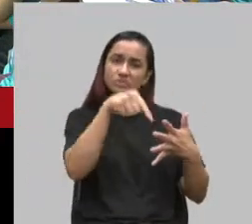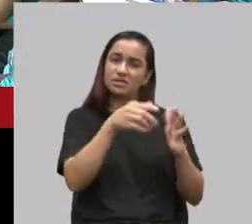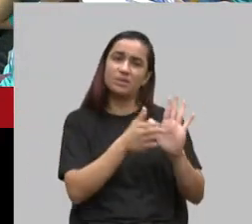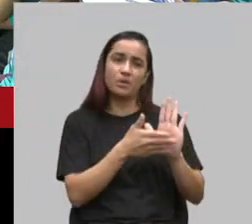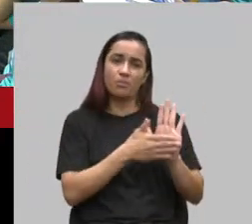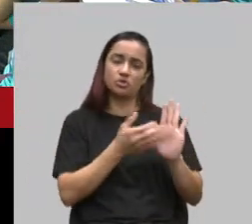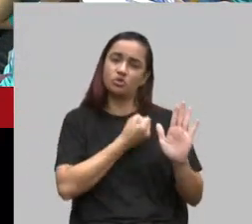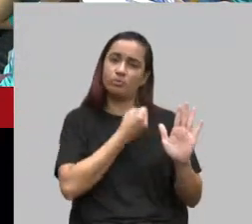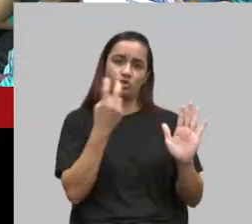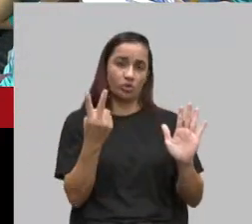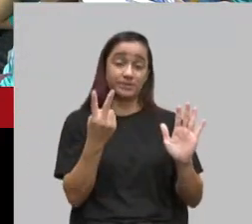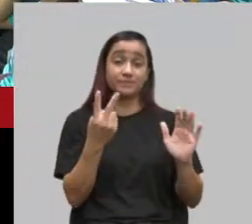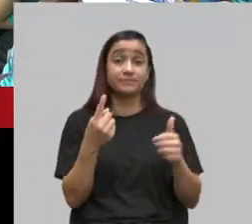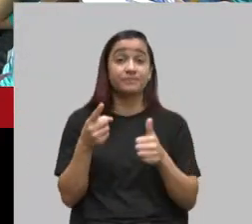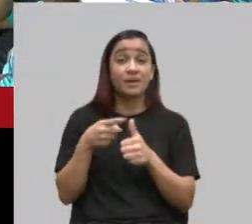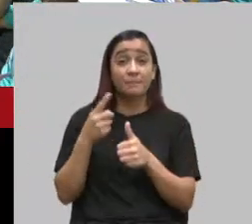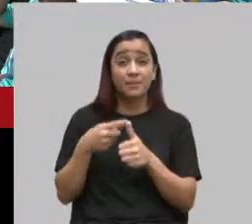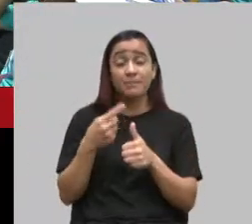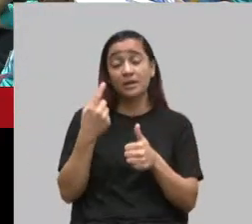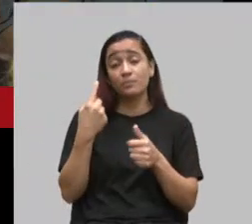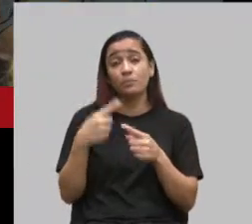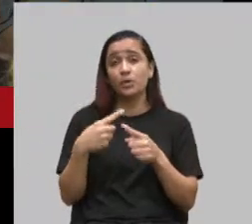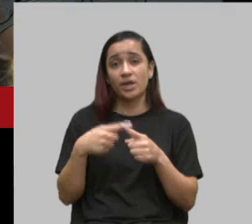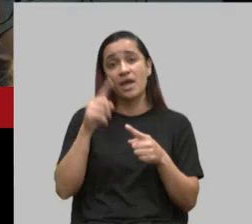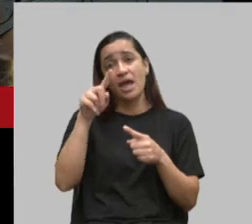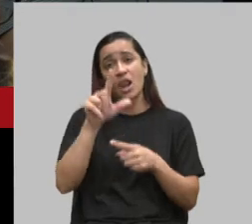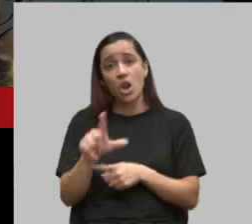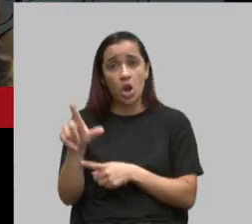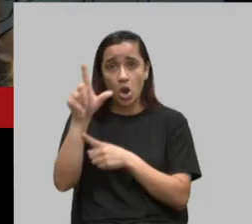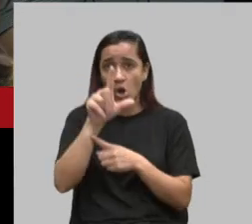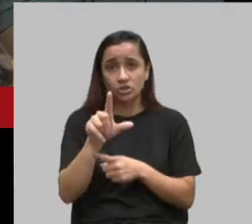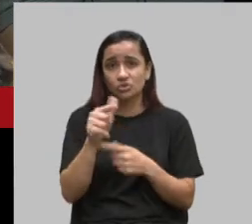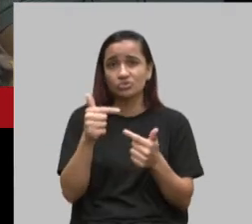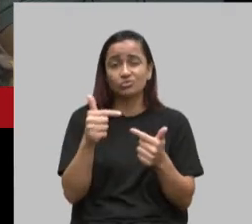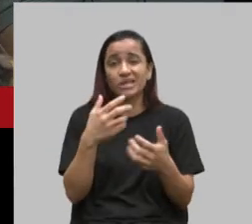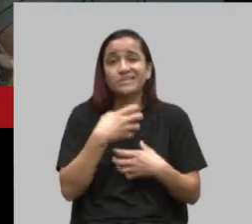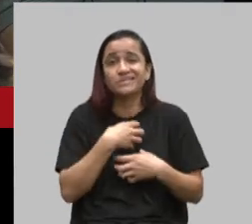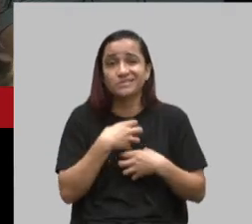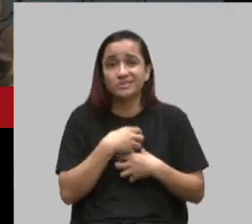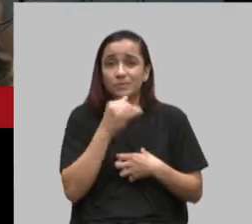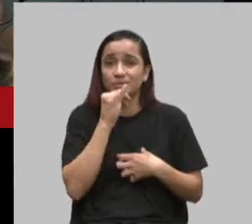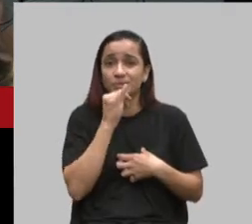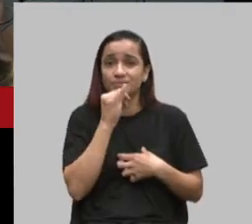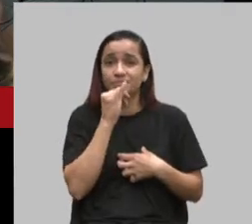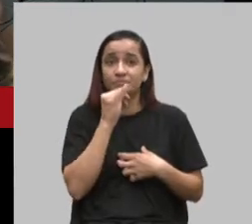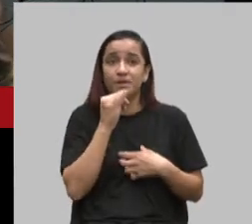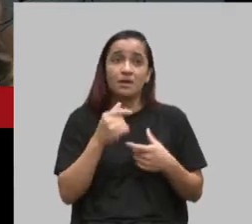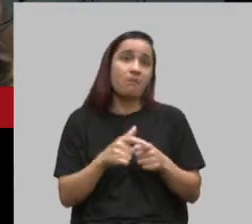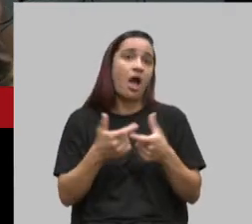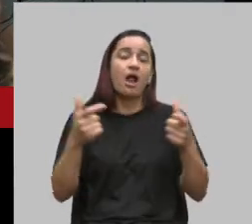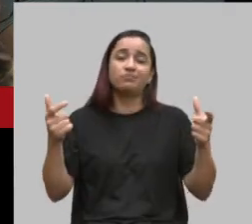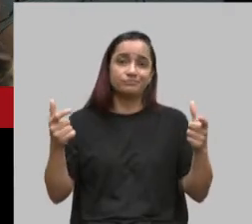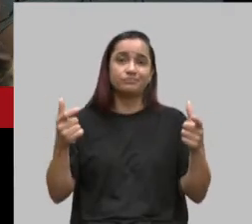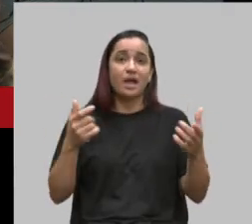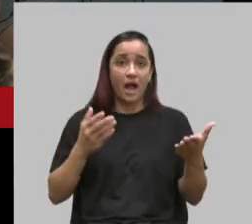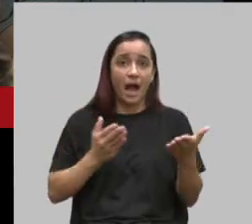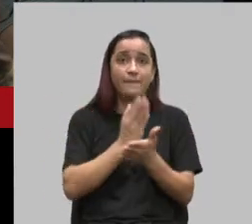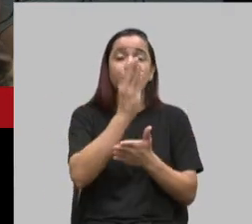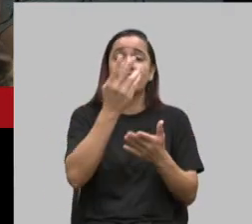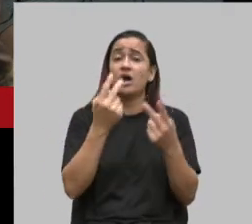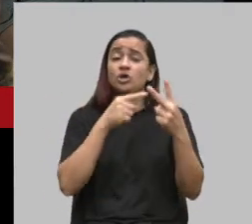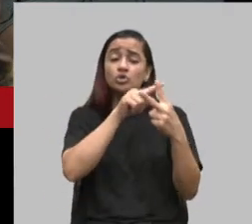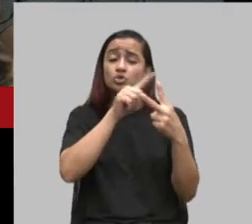primeiro falar que é meio Óbvio que não faz muito sentido para que nós sejamos amplos é aprovar duas propostas que